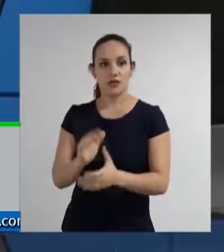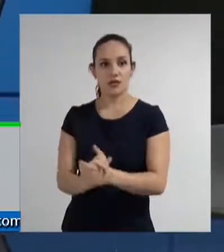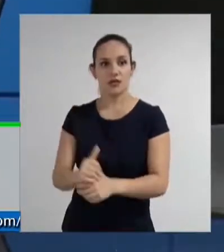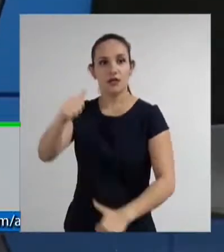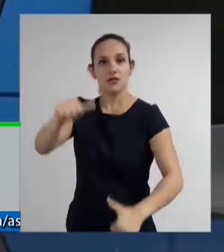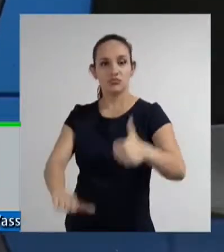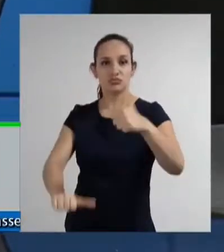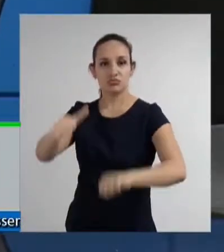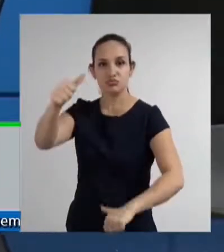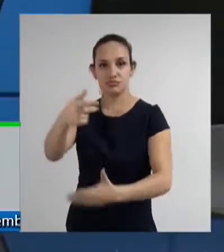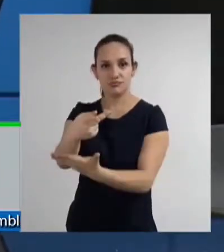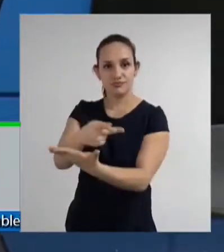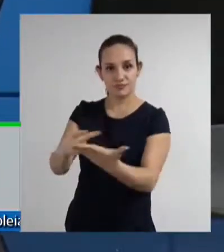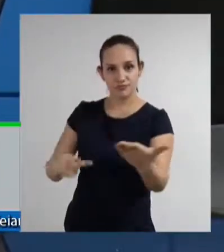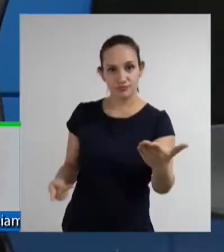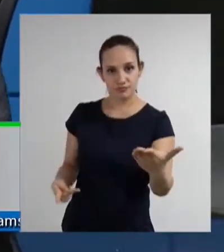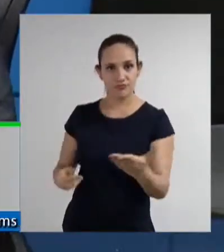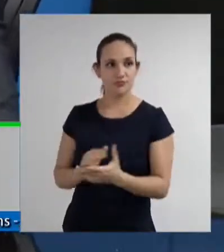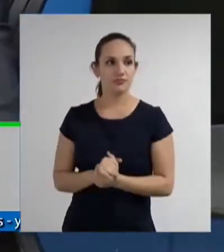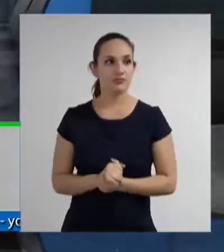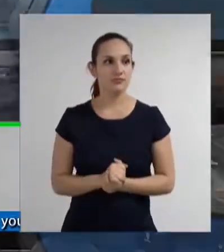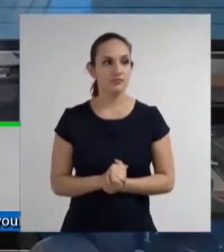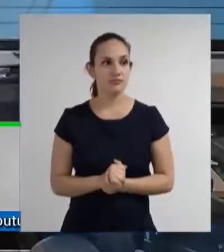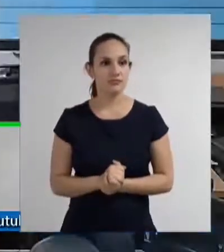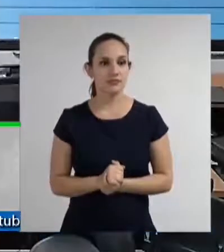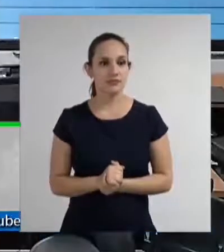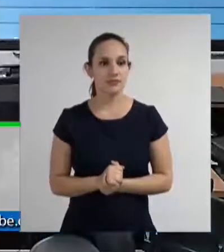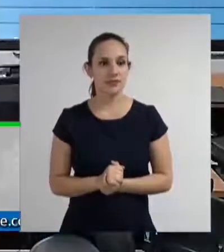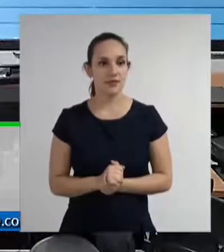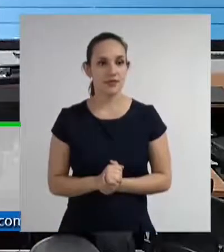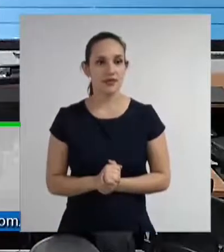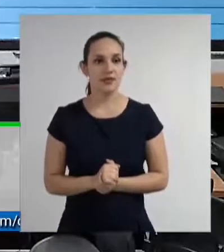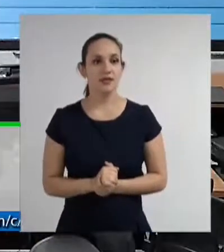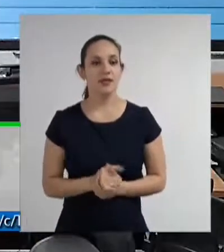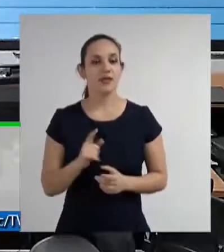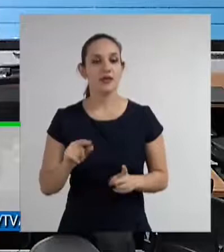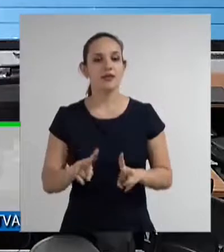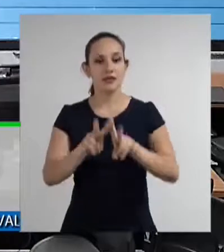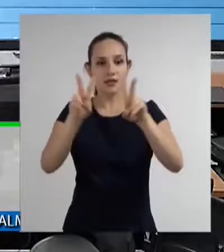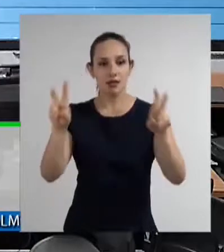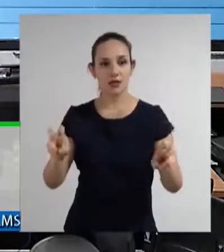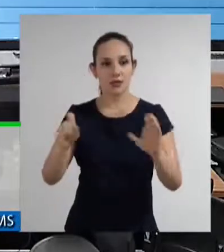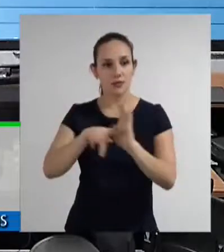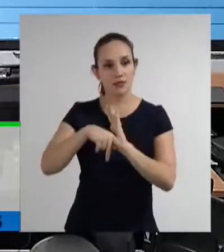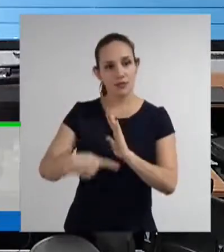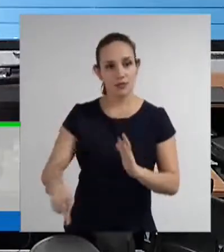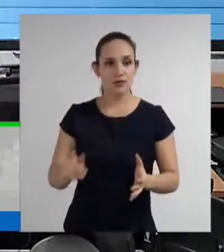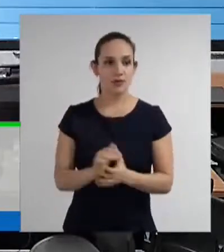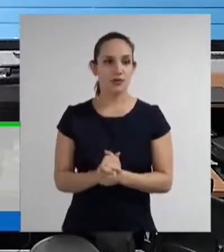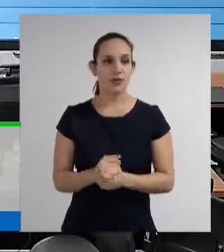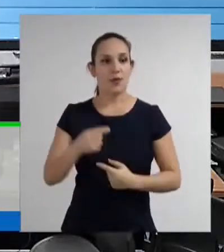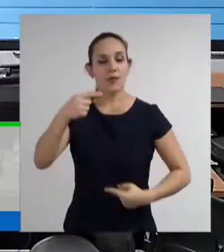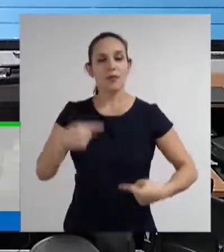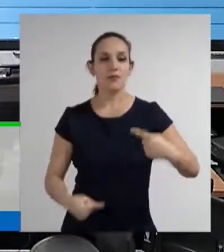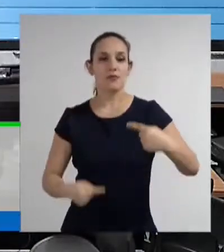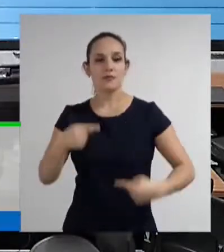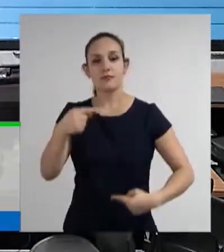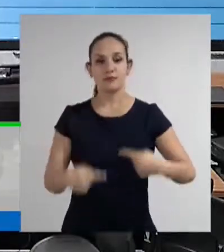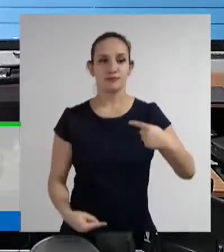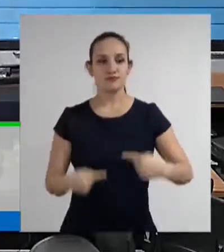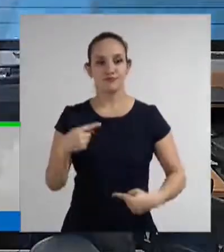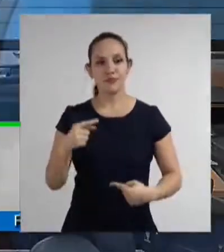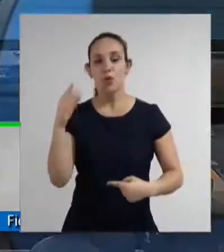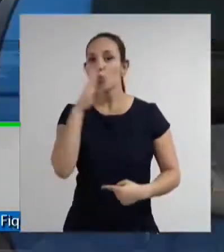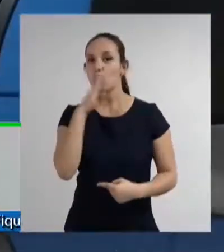para emissão do parecer. Por se tratar de projeto que foi deliberada a sua tramitação